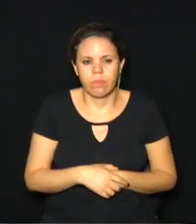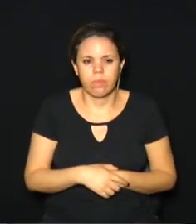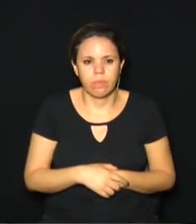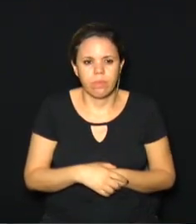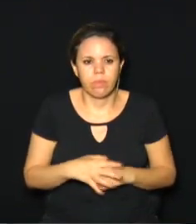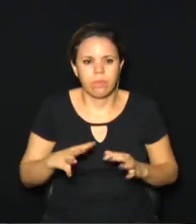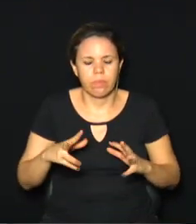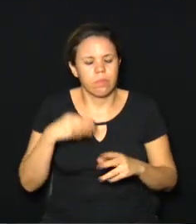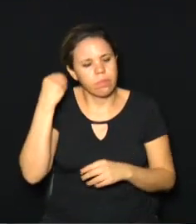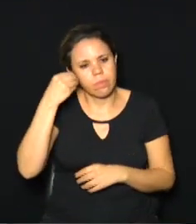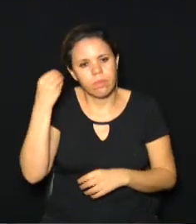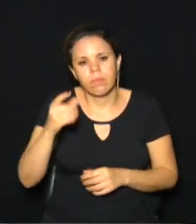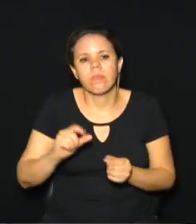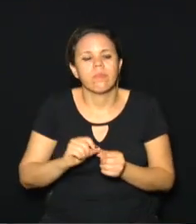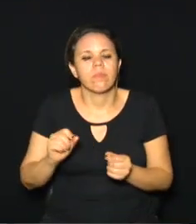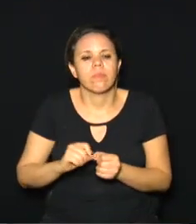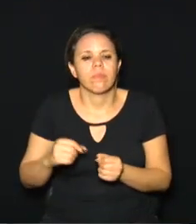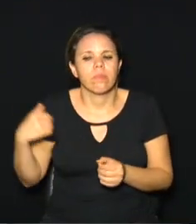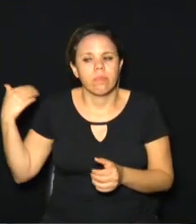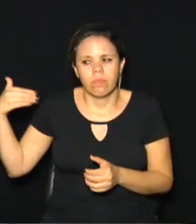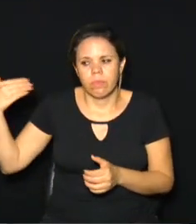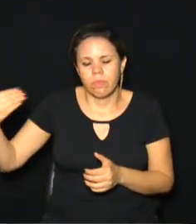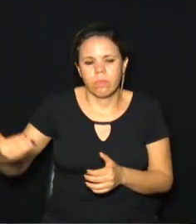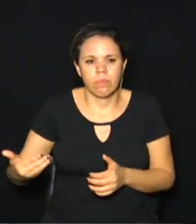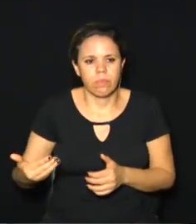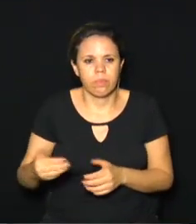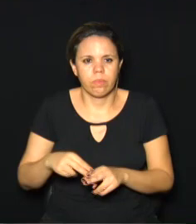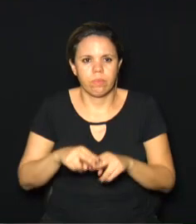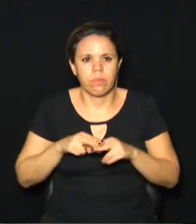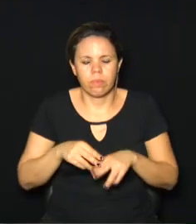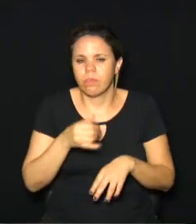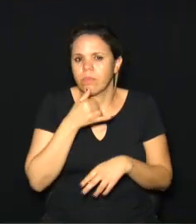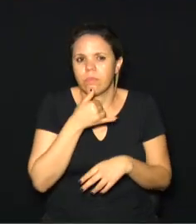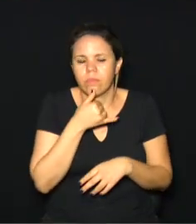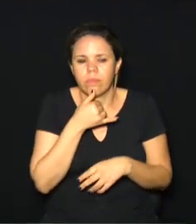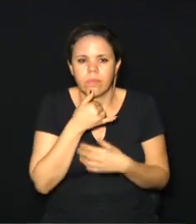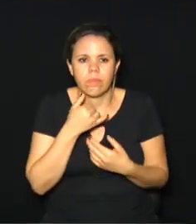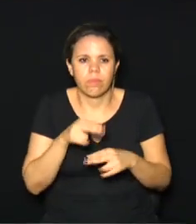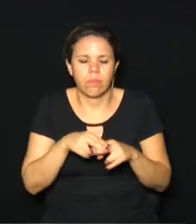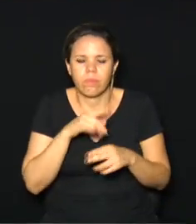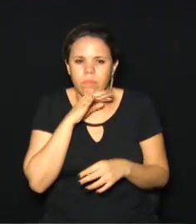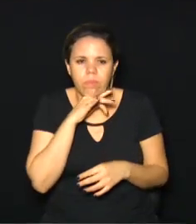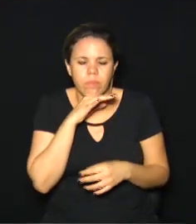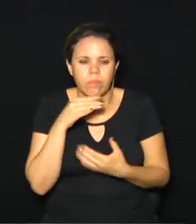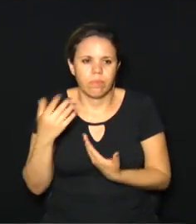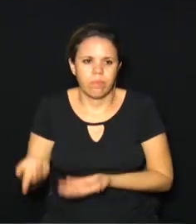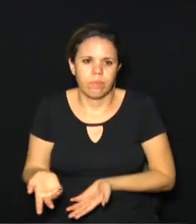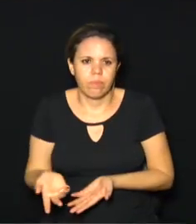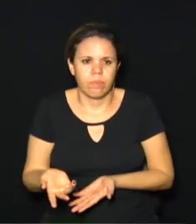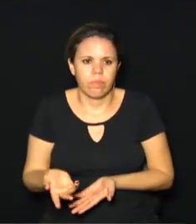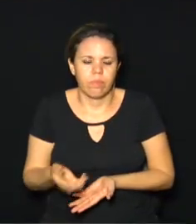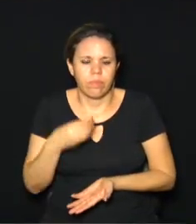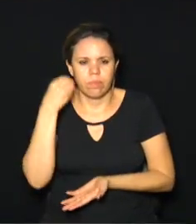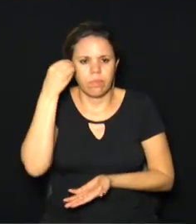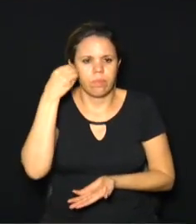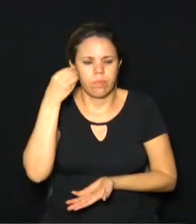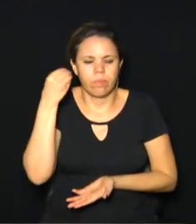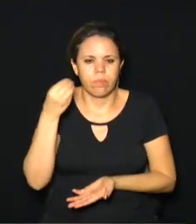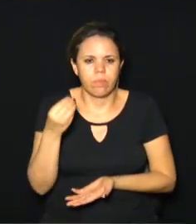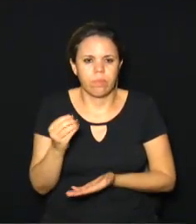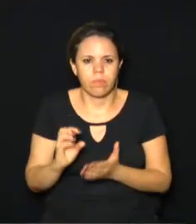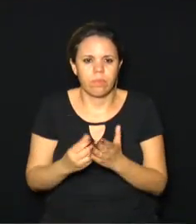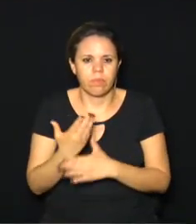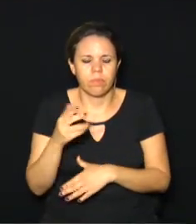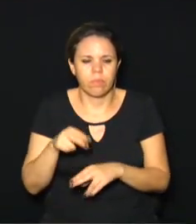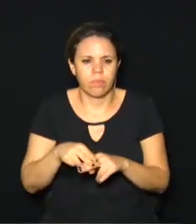toda essa experiência que foi gerada infelizmente, né, por uma coisa ruim, mas a experiência que